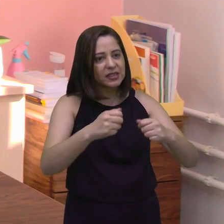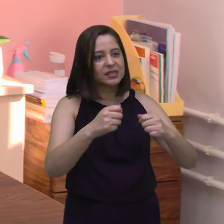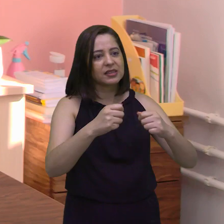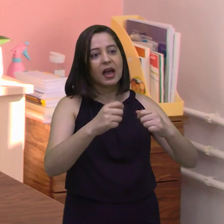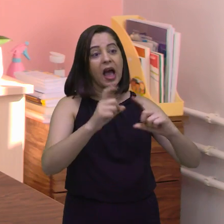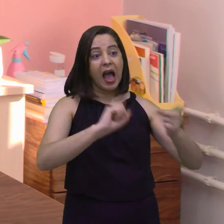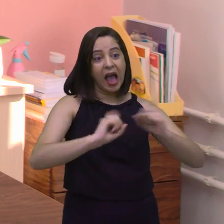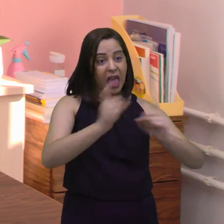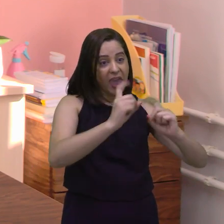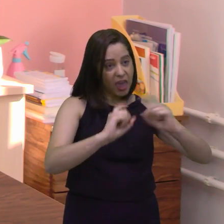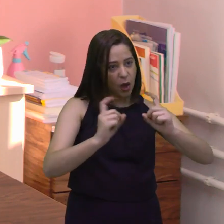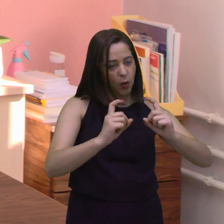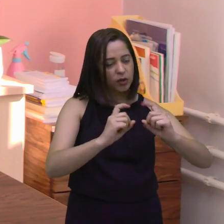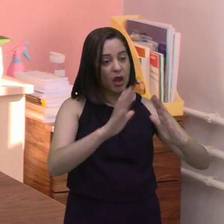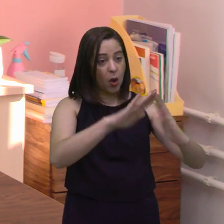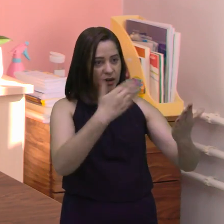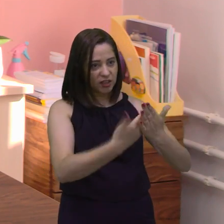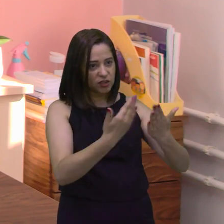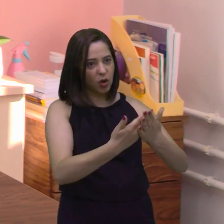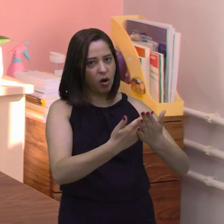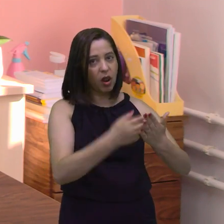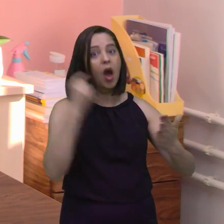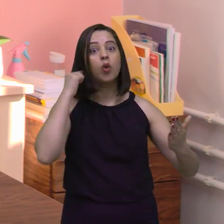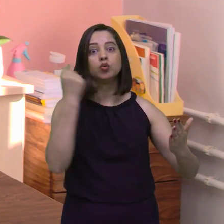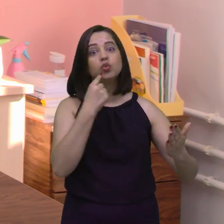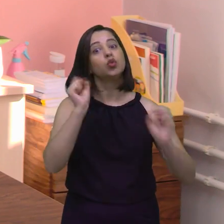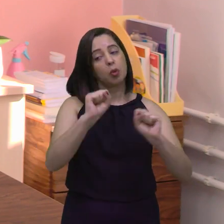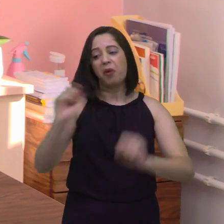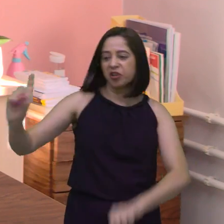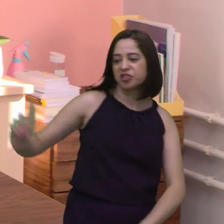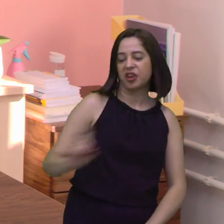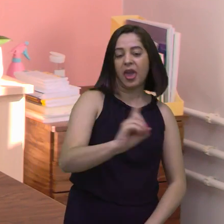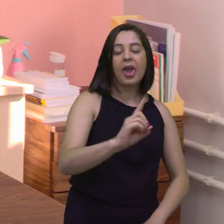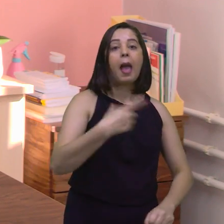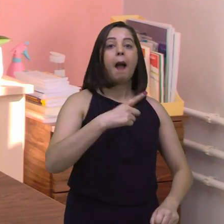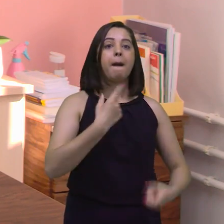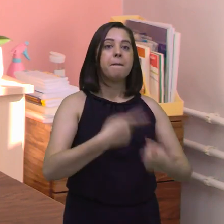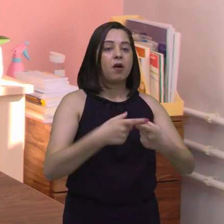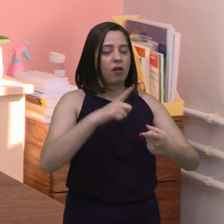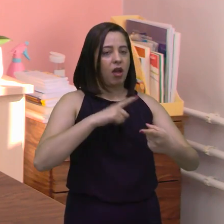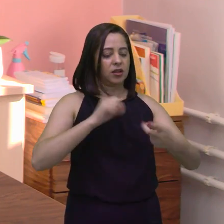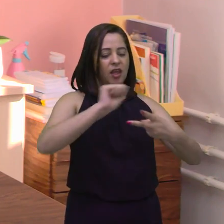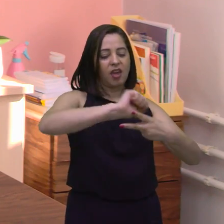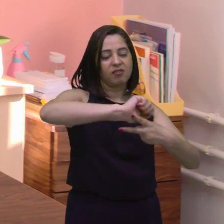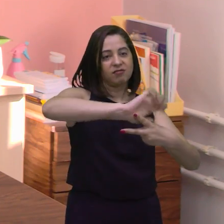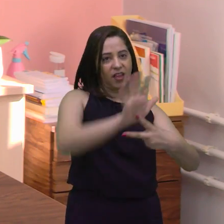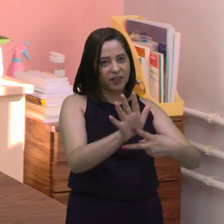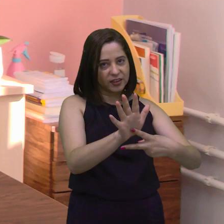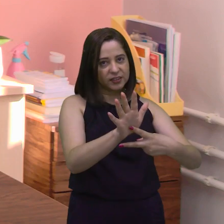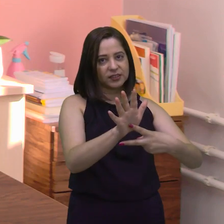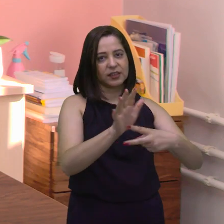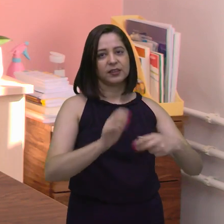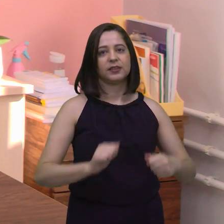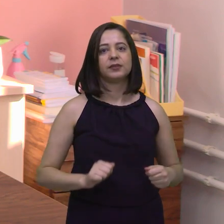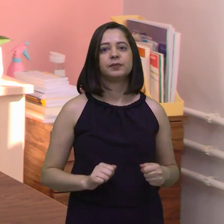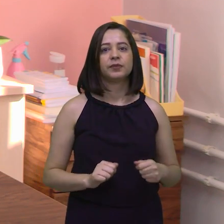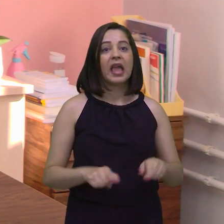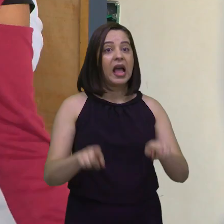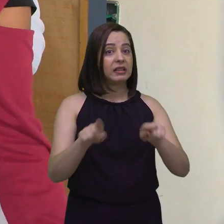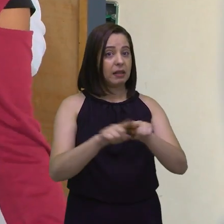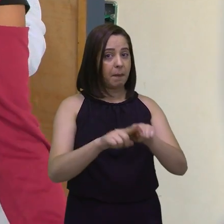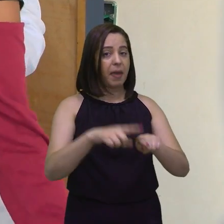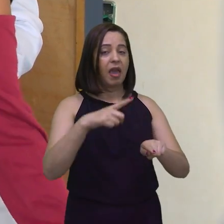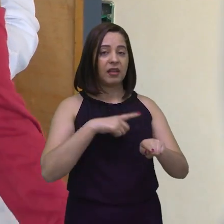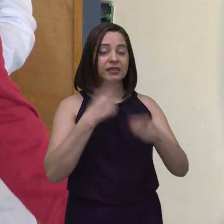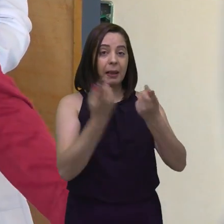né? Então, isso veio facilitar o acesso do munícipe aos serviços do município em geral,